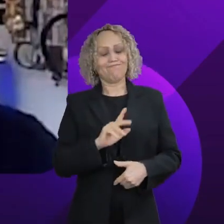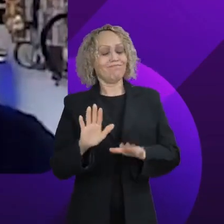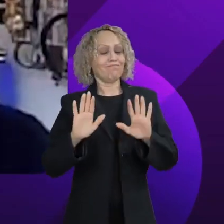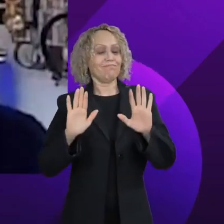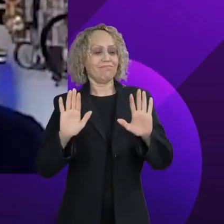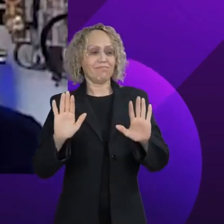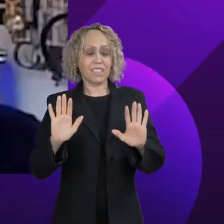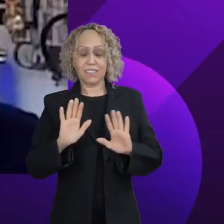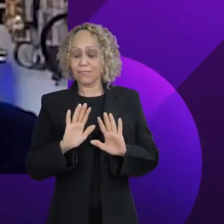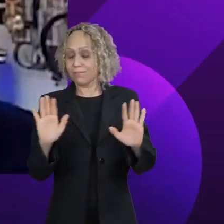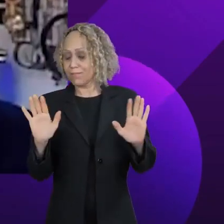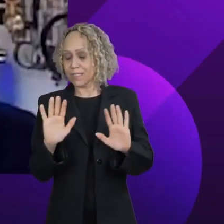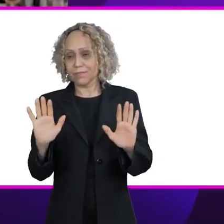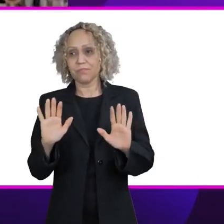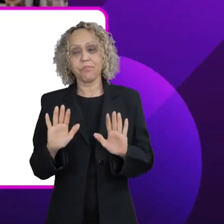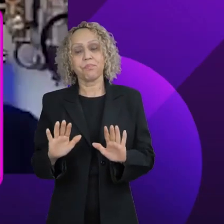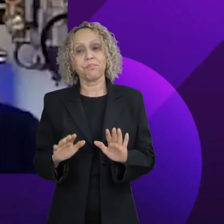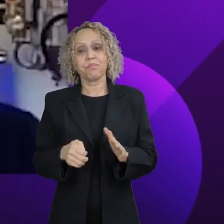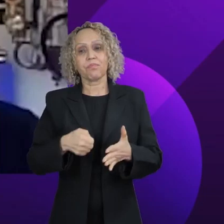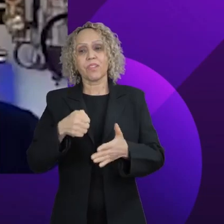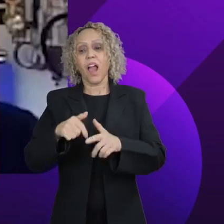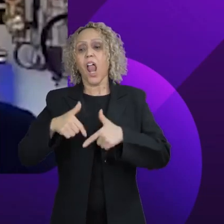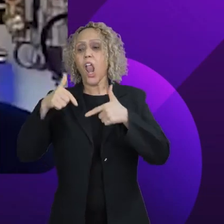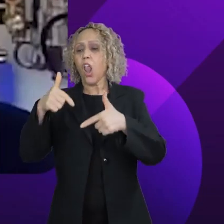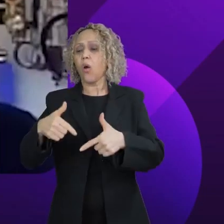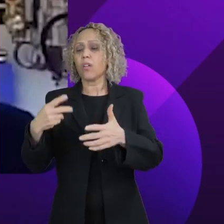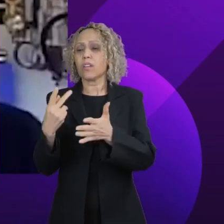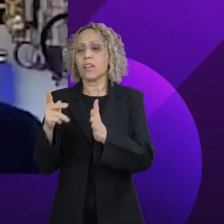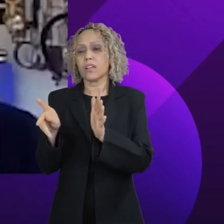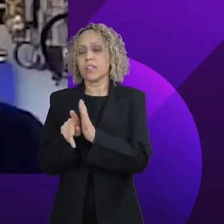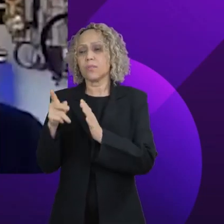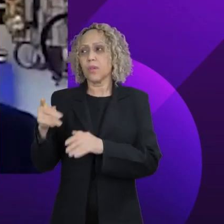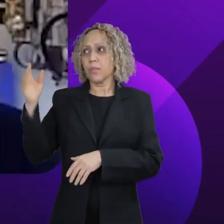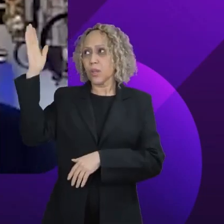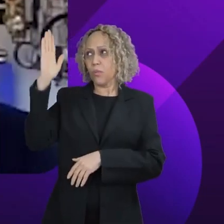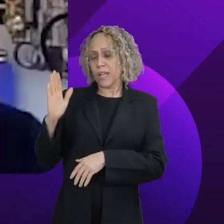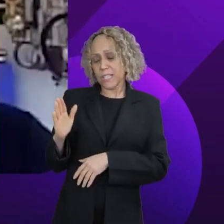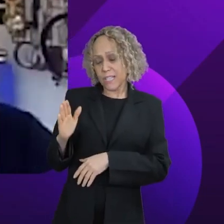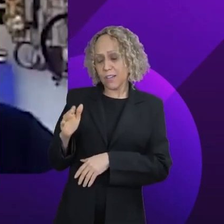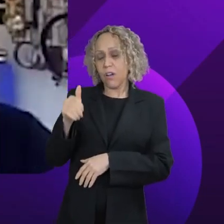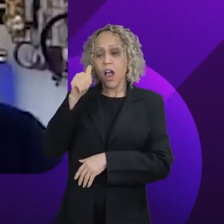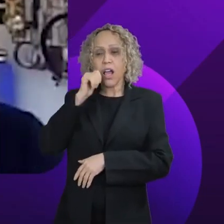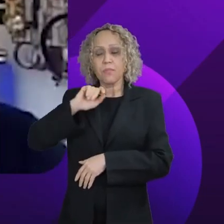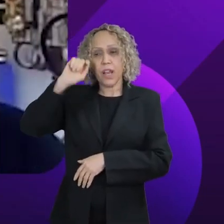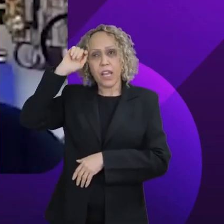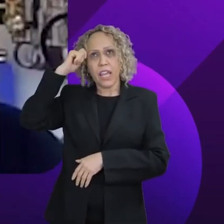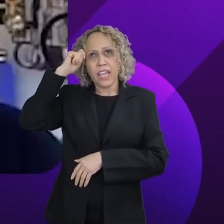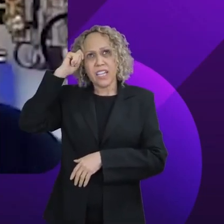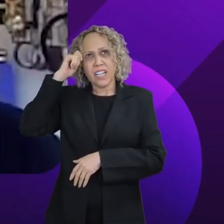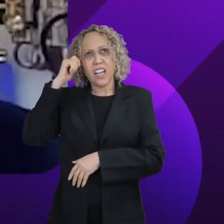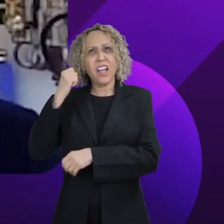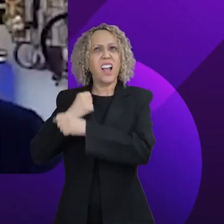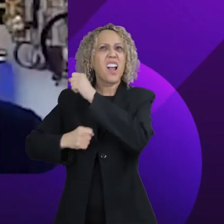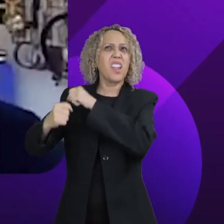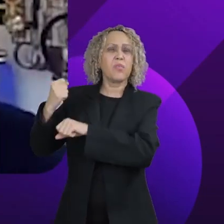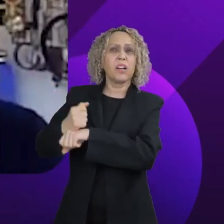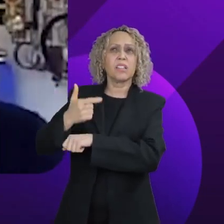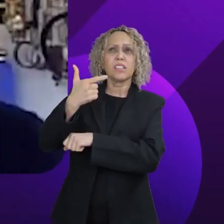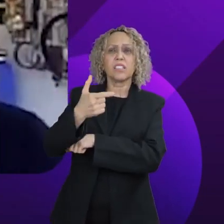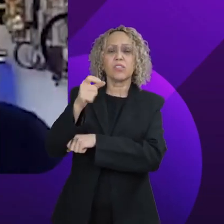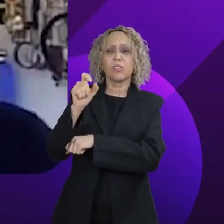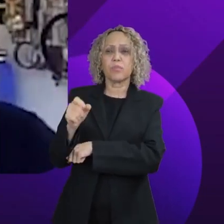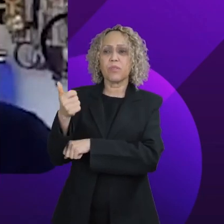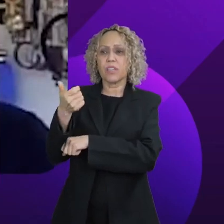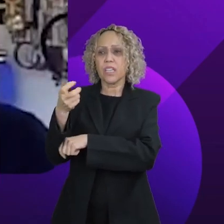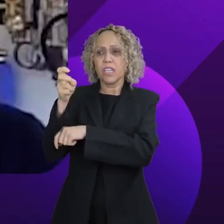as lutas. No Brasil, as mulheres negras realizaram, em 2015, uma